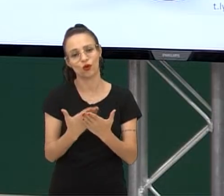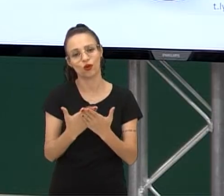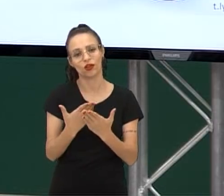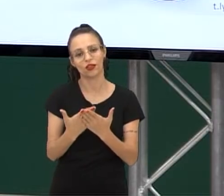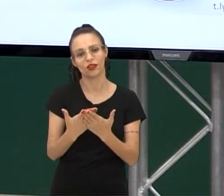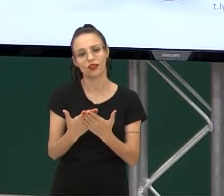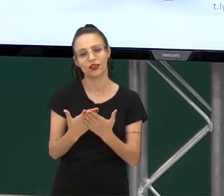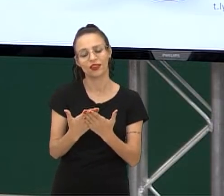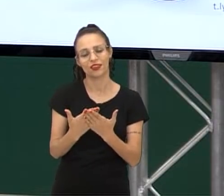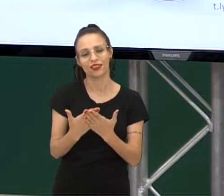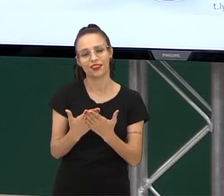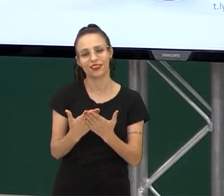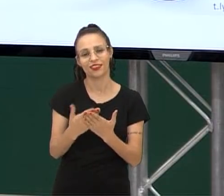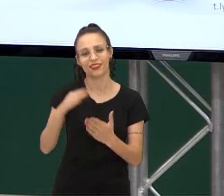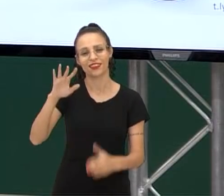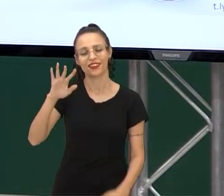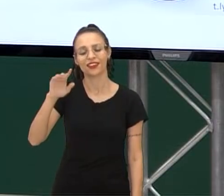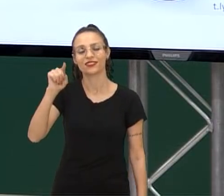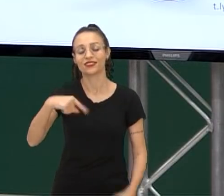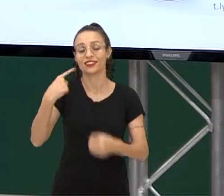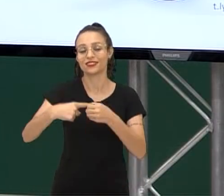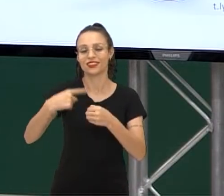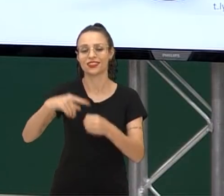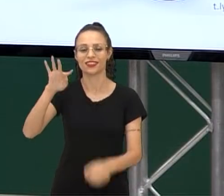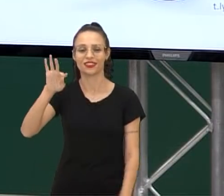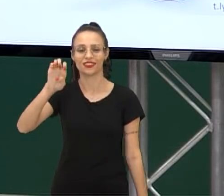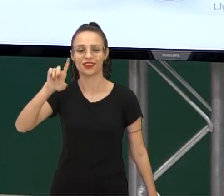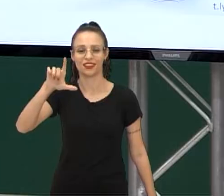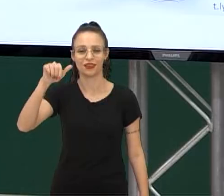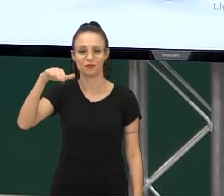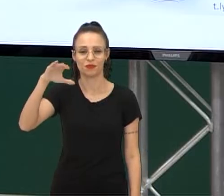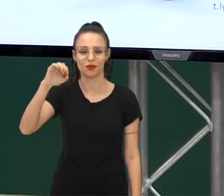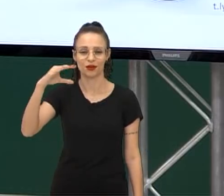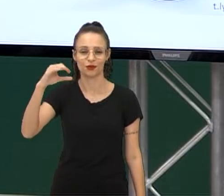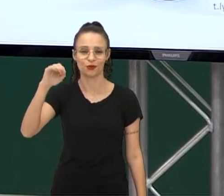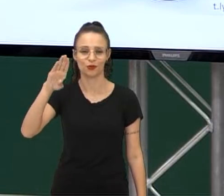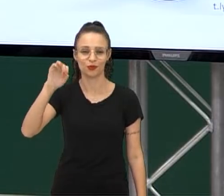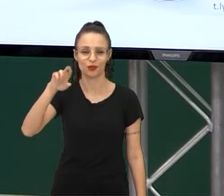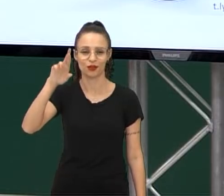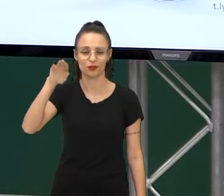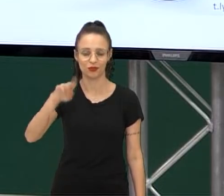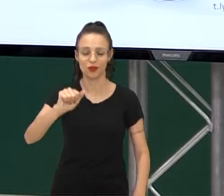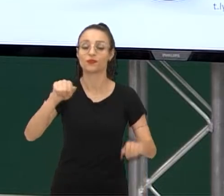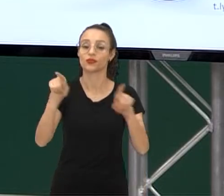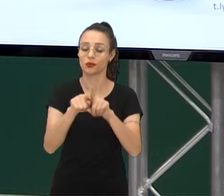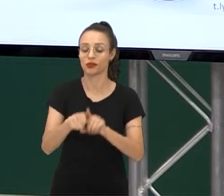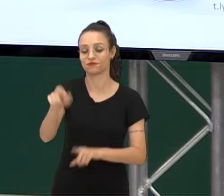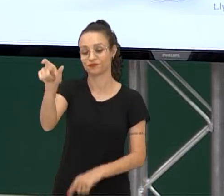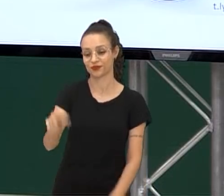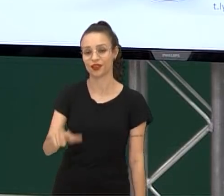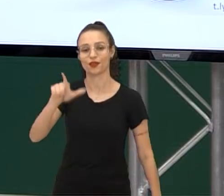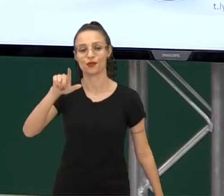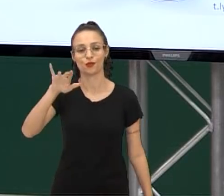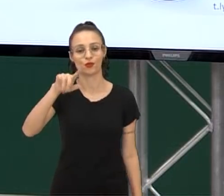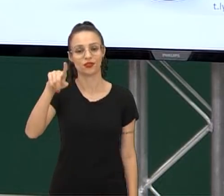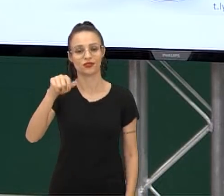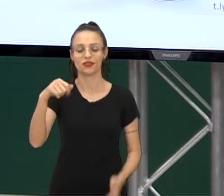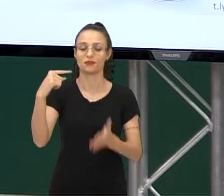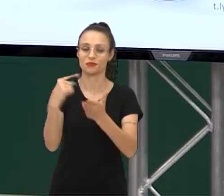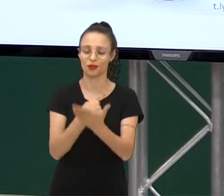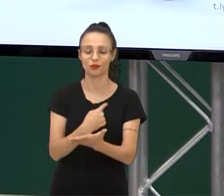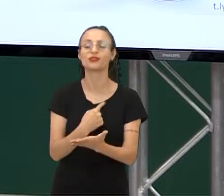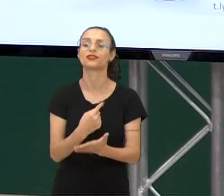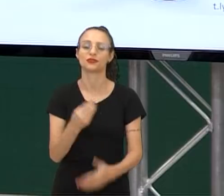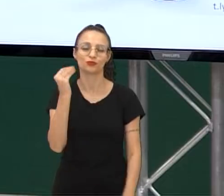Wolf Clabin de Telêmaco Borba. E temos aqui a pergunta da Luísa, que manda beijos